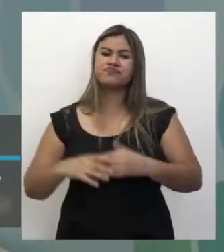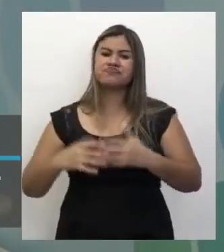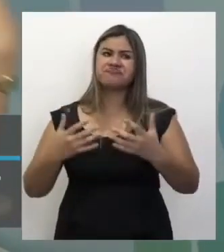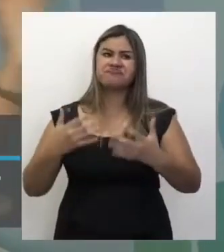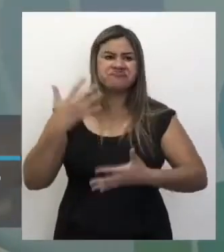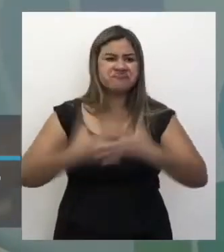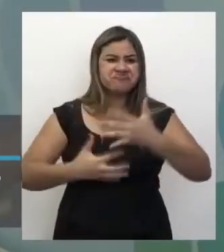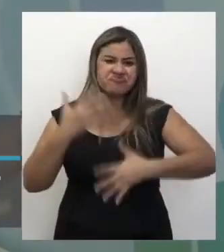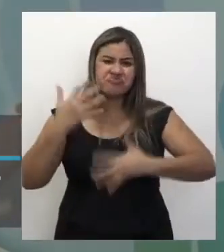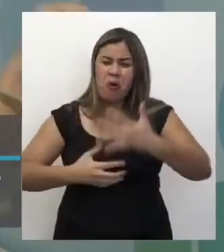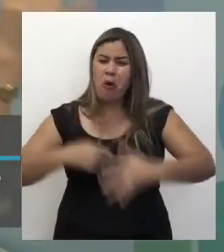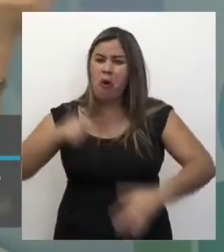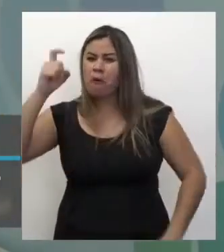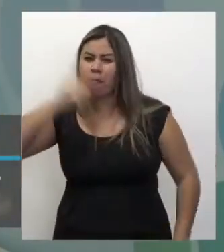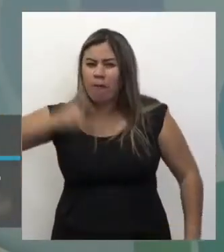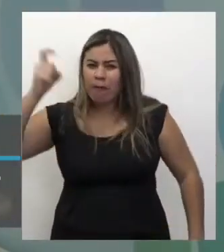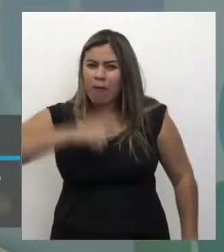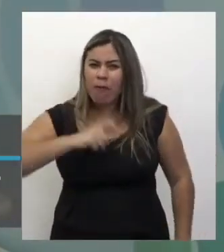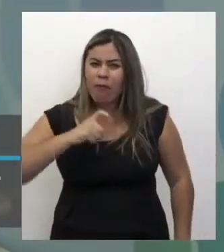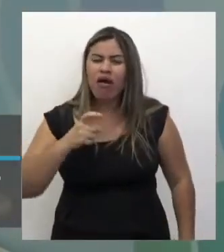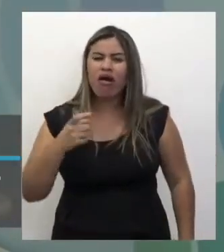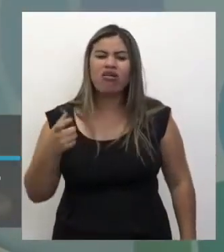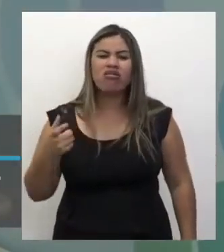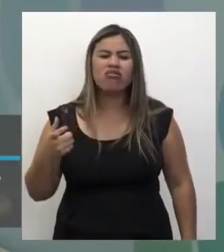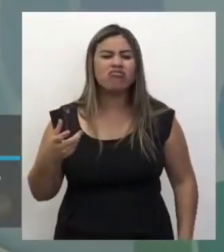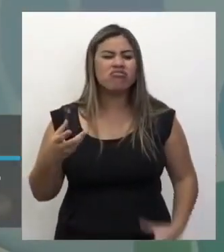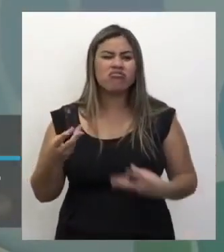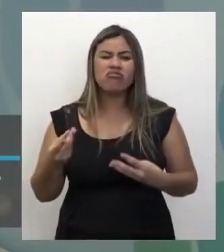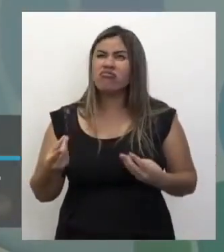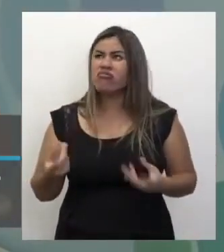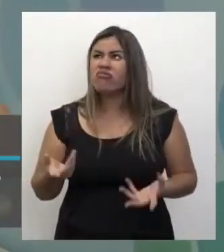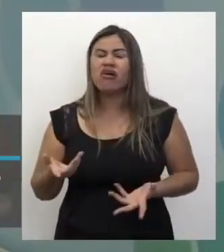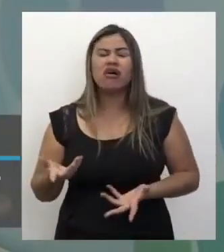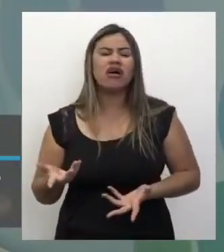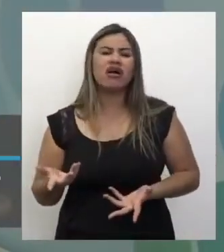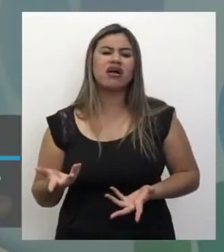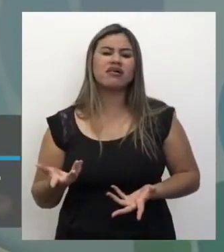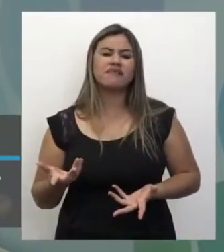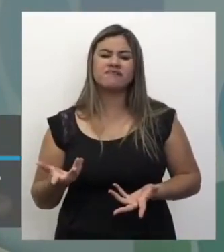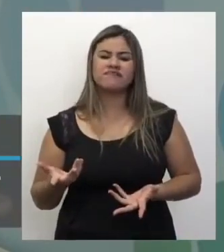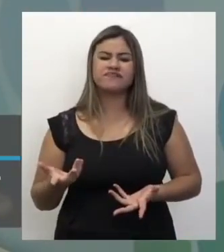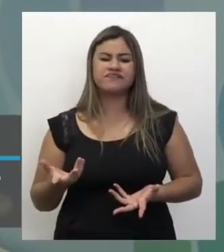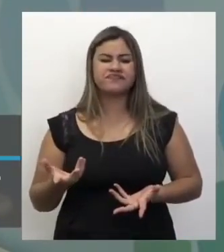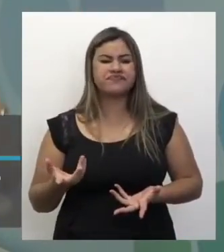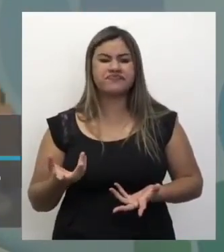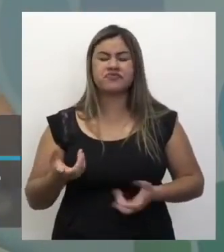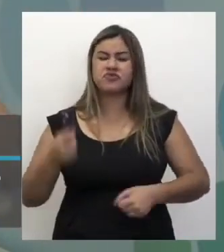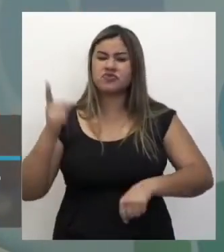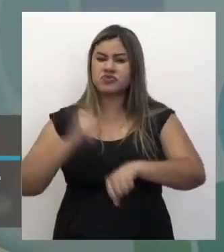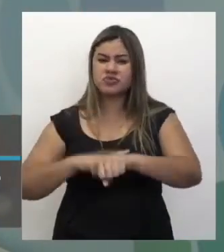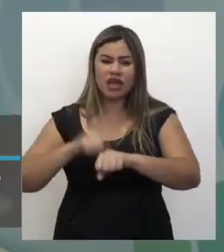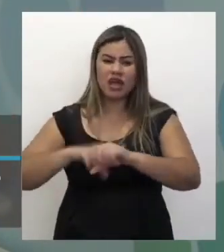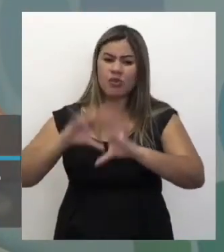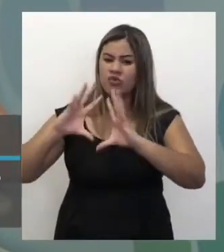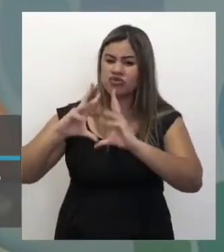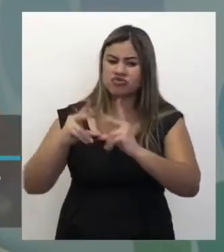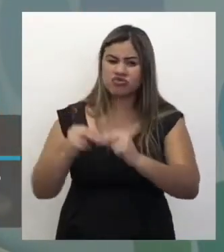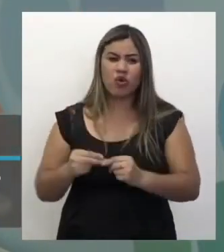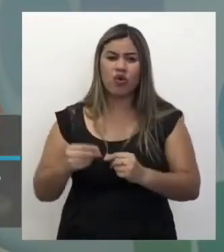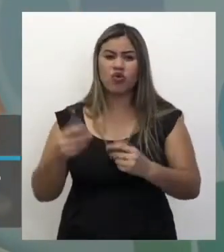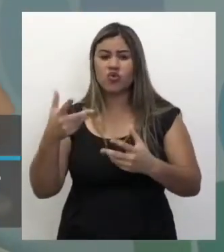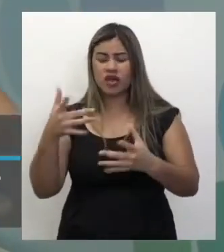desequilibrado, mentiroso, que eles ali... Você vê o tempo inteiro que eles não tinham